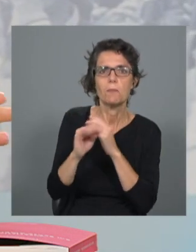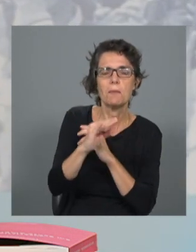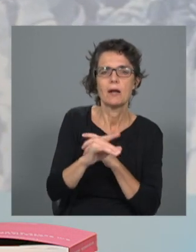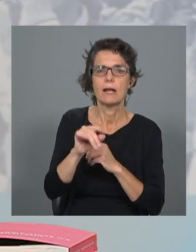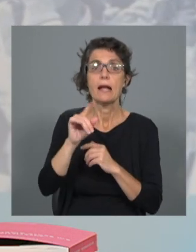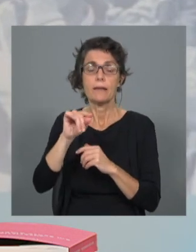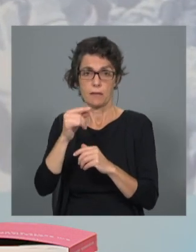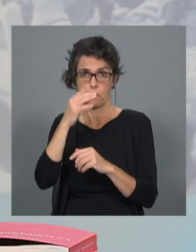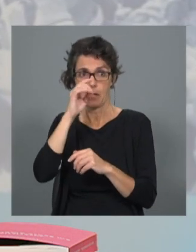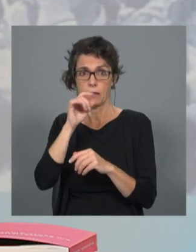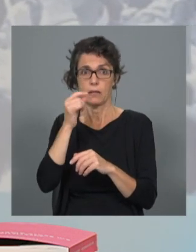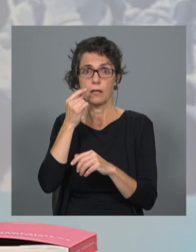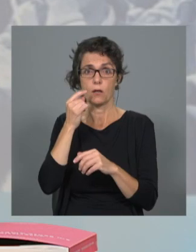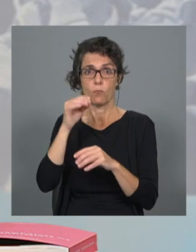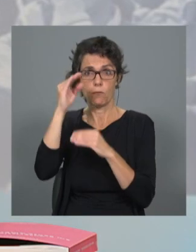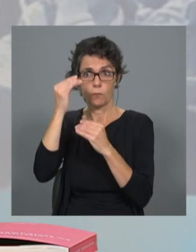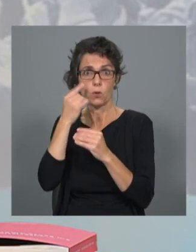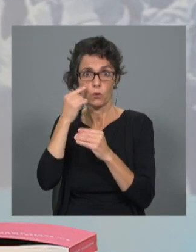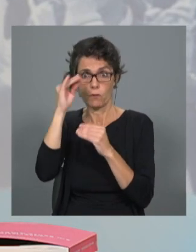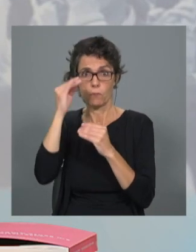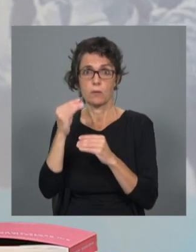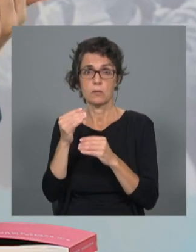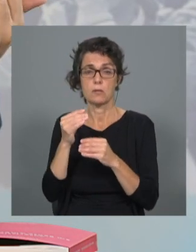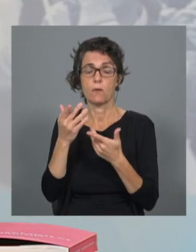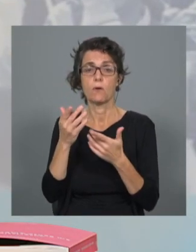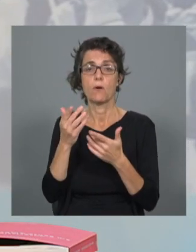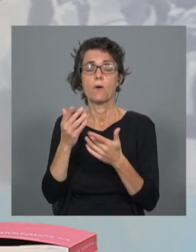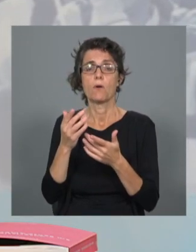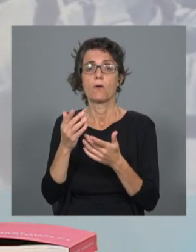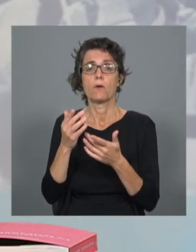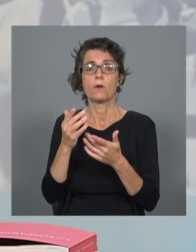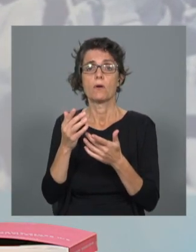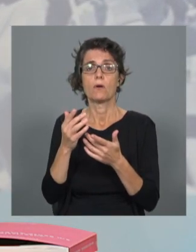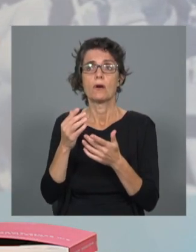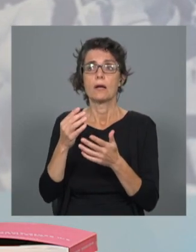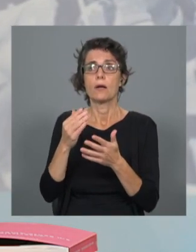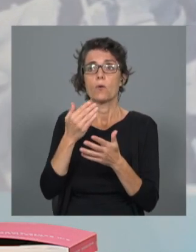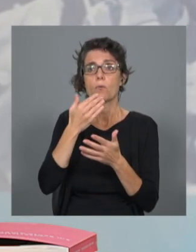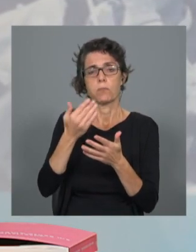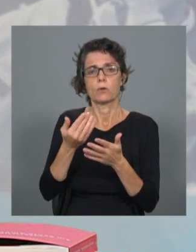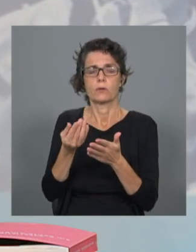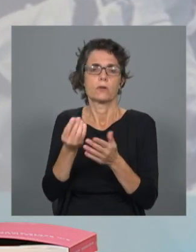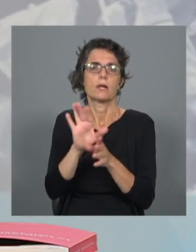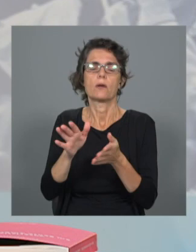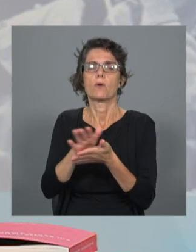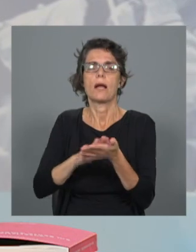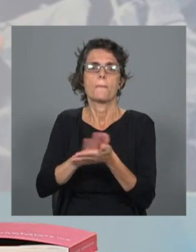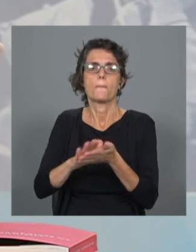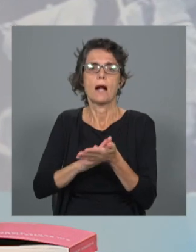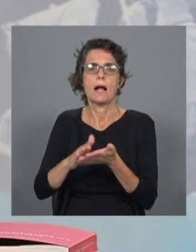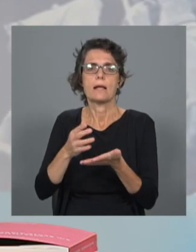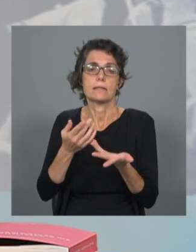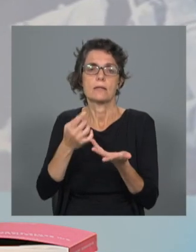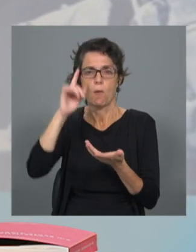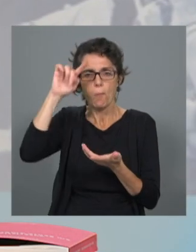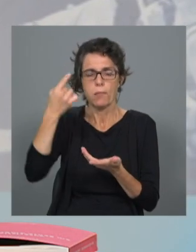formação média. É requerido que tenham uma formação básica escolar, têm que saber ler, têm que saber escrever, têm que ter literacia,